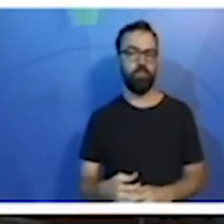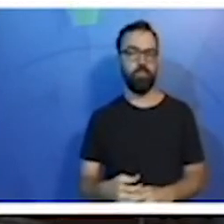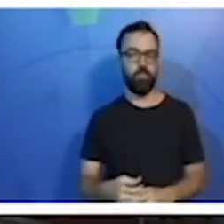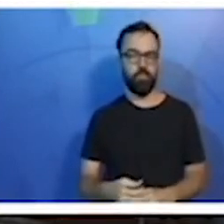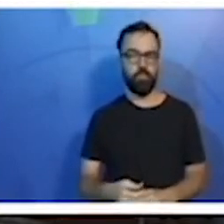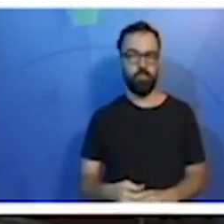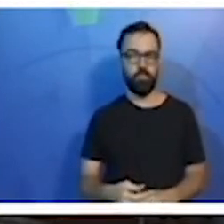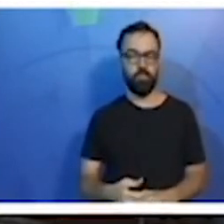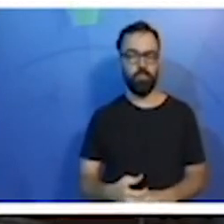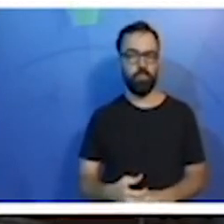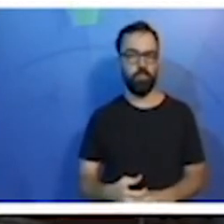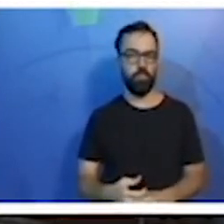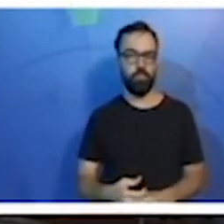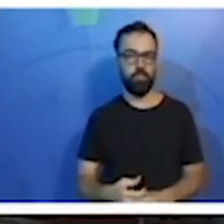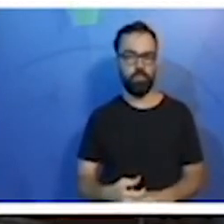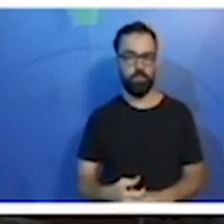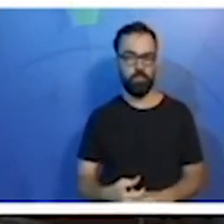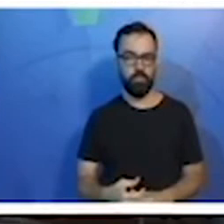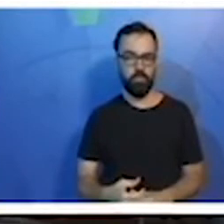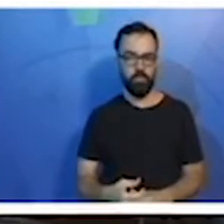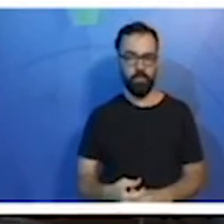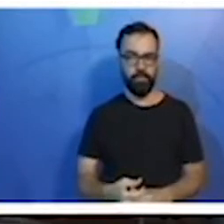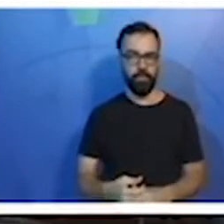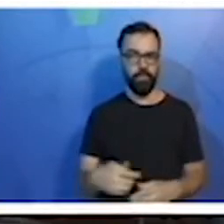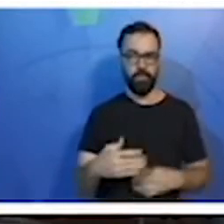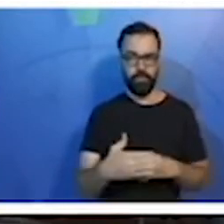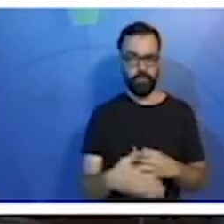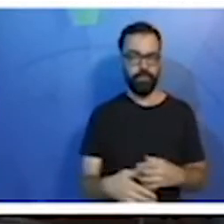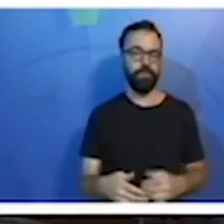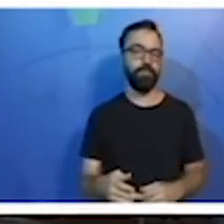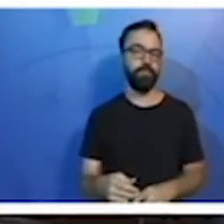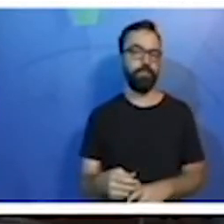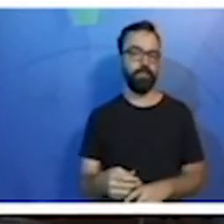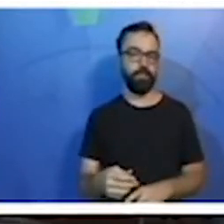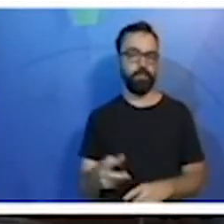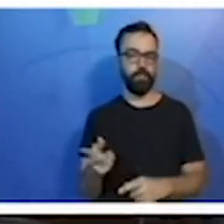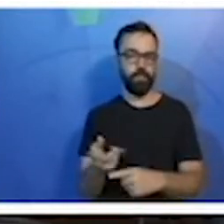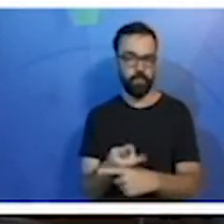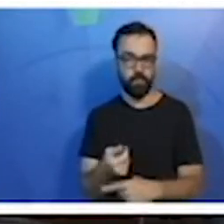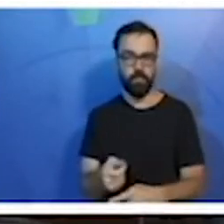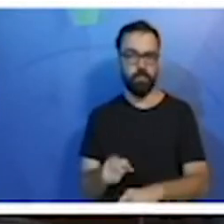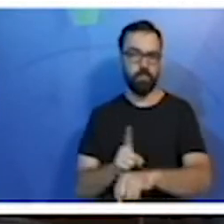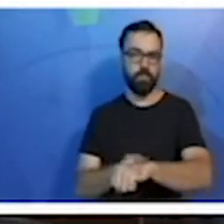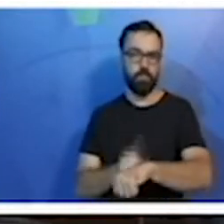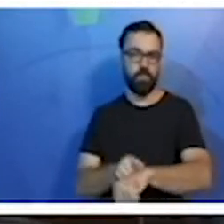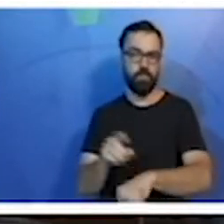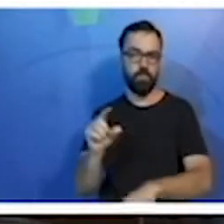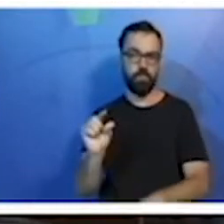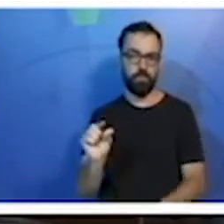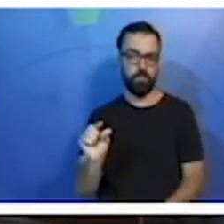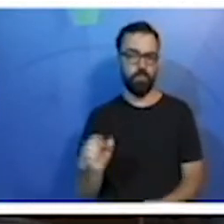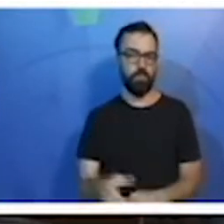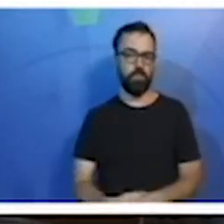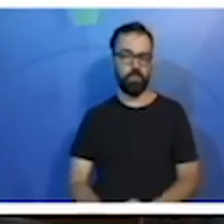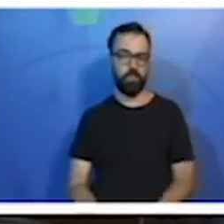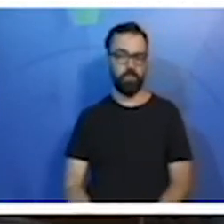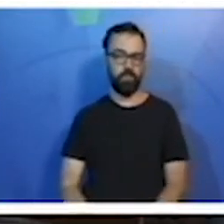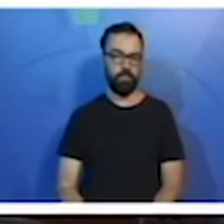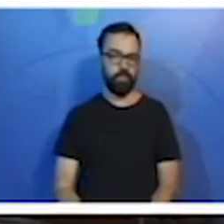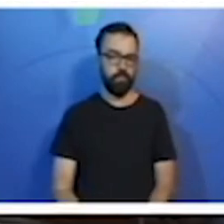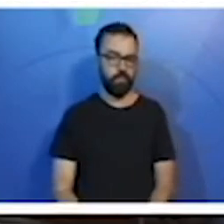e também ele ele faz essa prova em vários dias e vence aquele que conseguiu fazer em menor tempo ou chegar na frente dos outros adversários